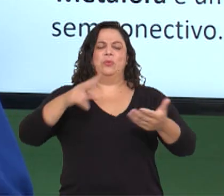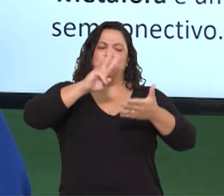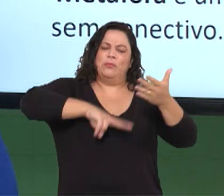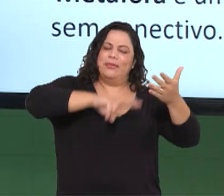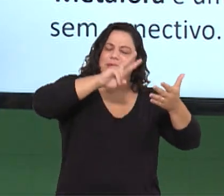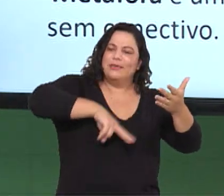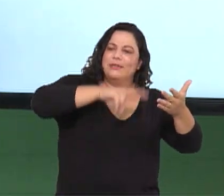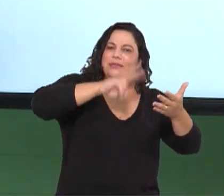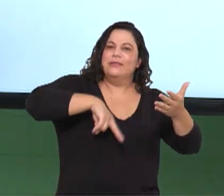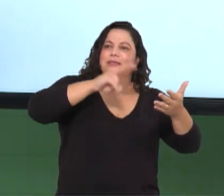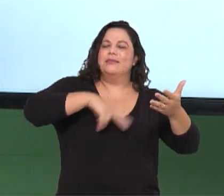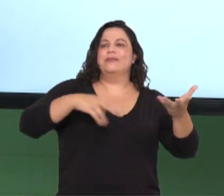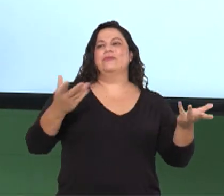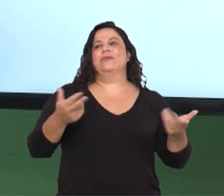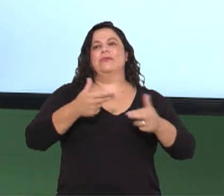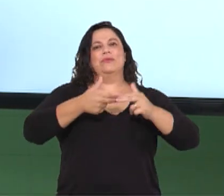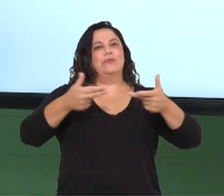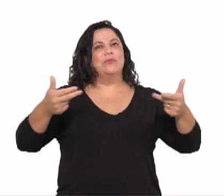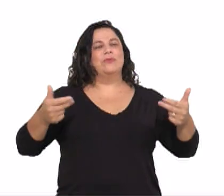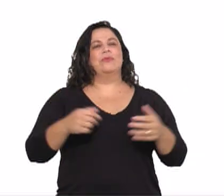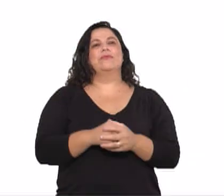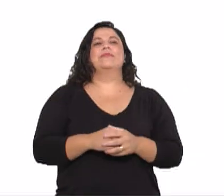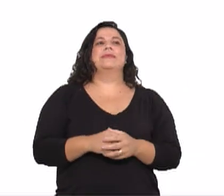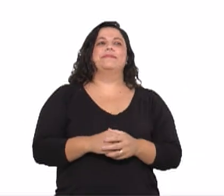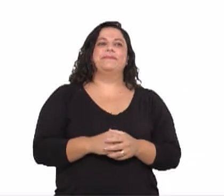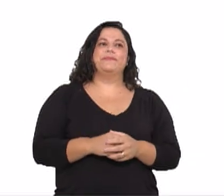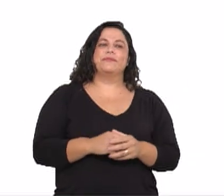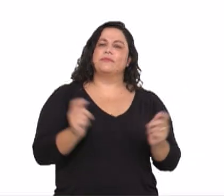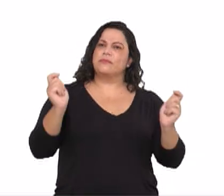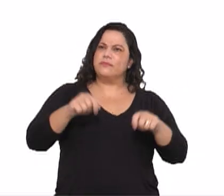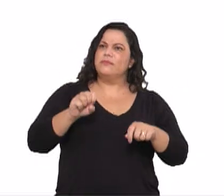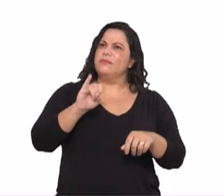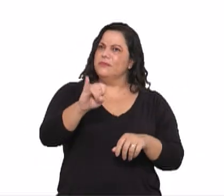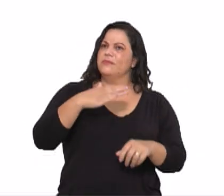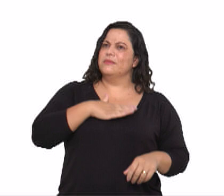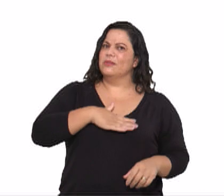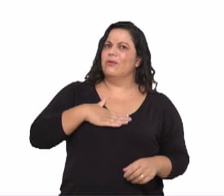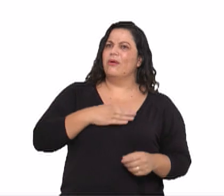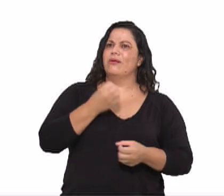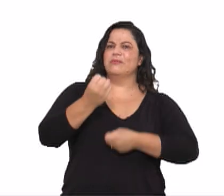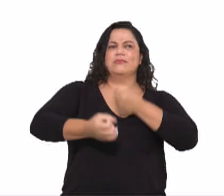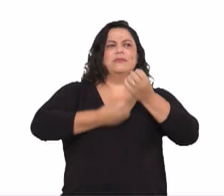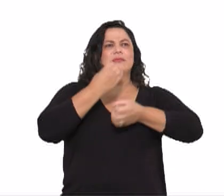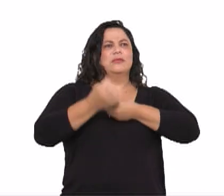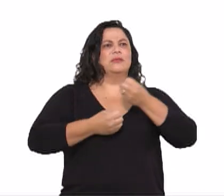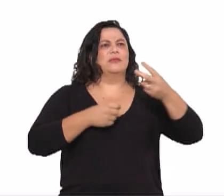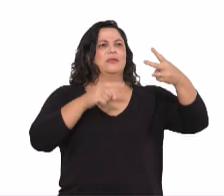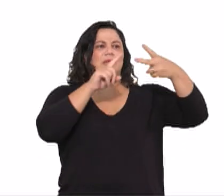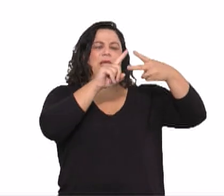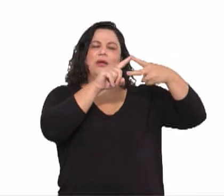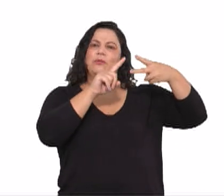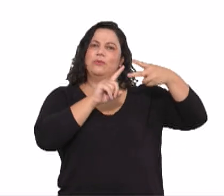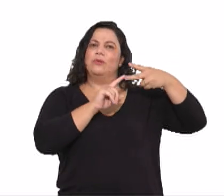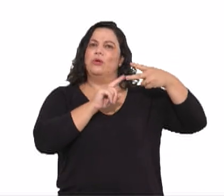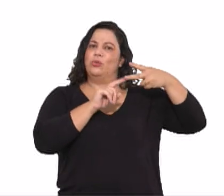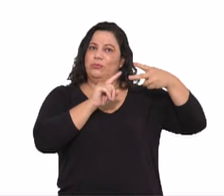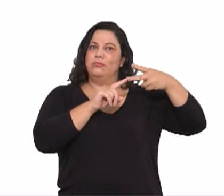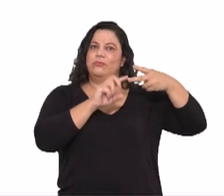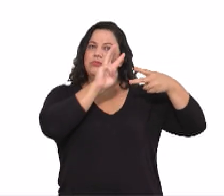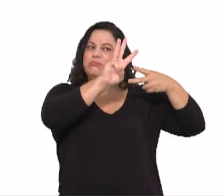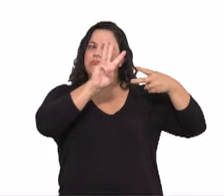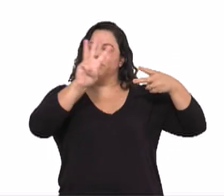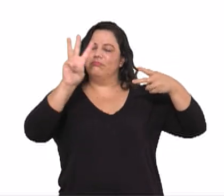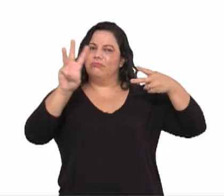de poemas, vou deixar aqui, dois sites para que vocês